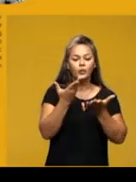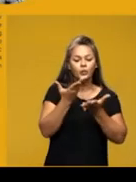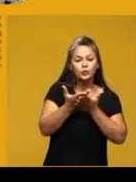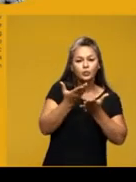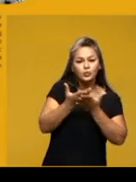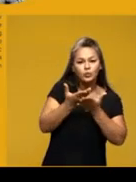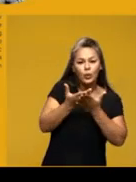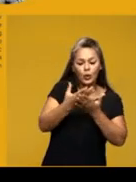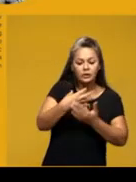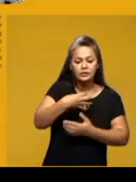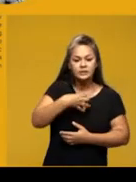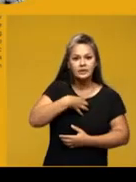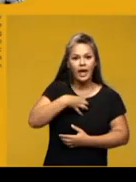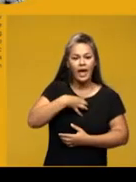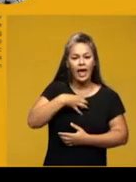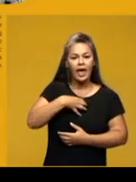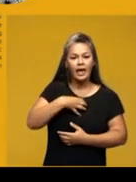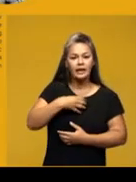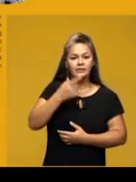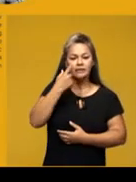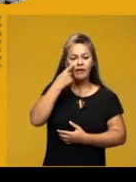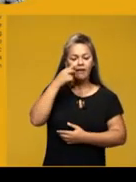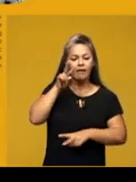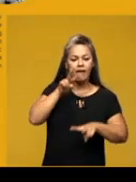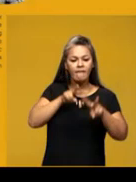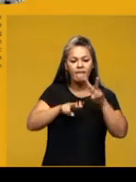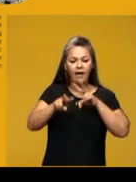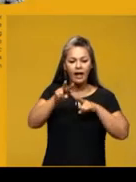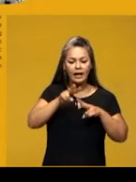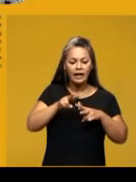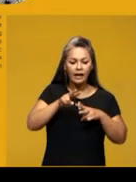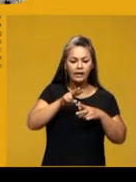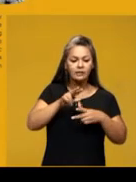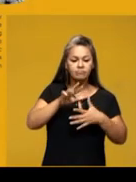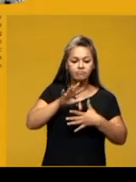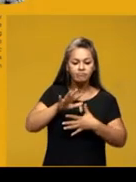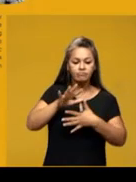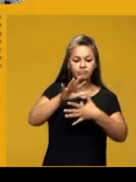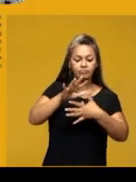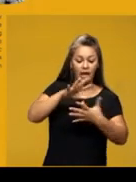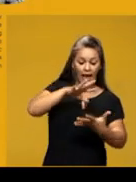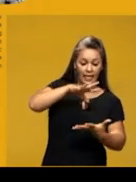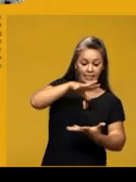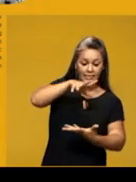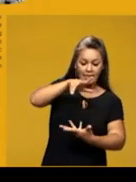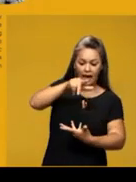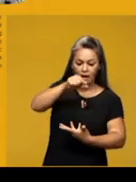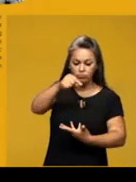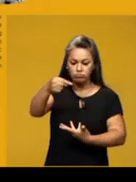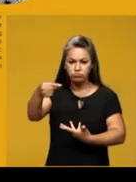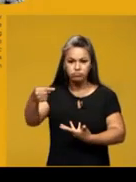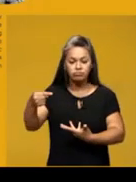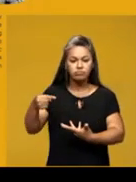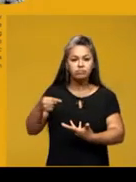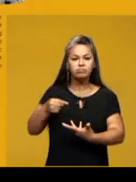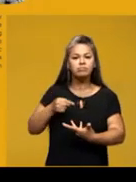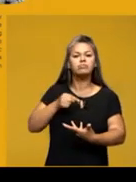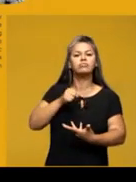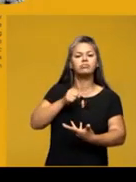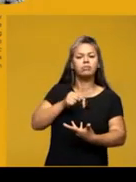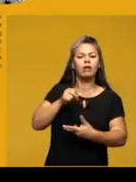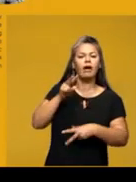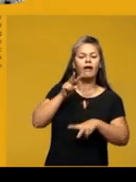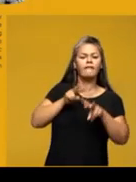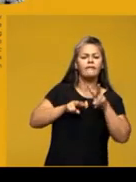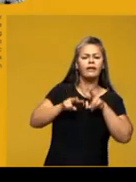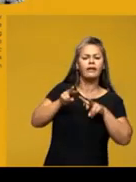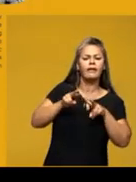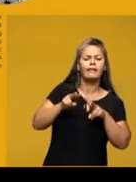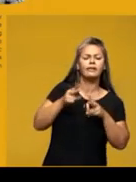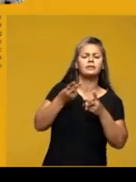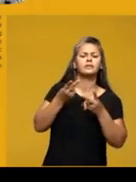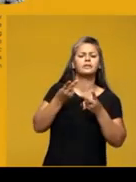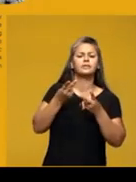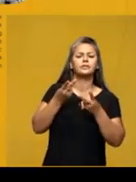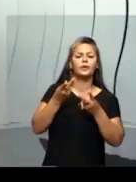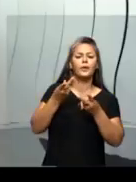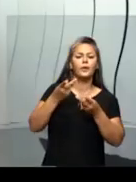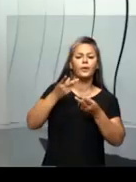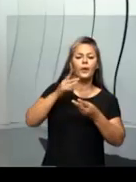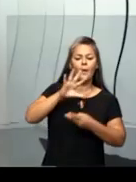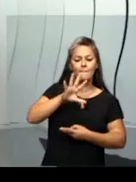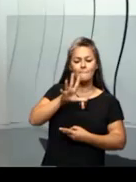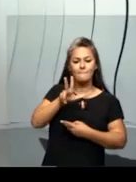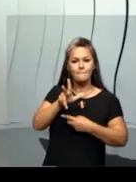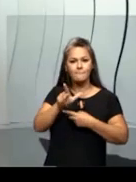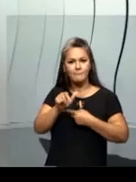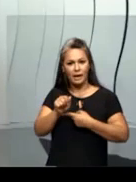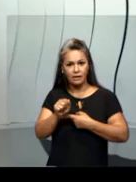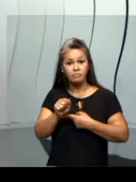da Terra, ou parte dela, através de mapas, cartas e outros tipos de projeções cartográficas. Então, lá